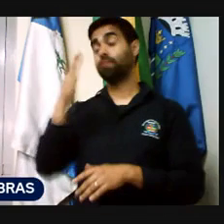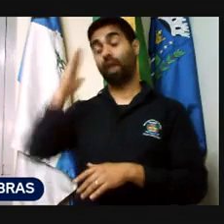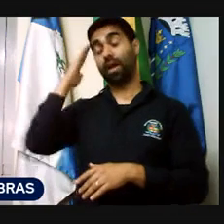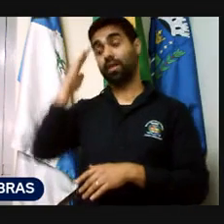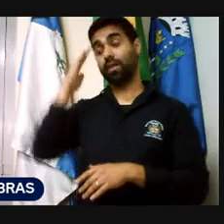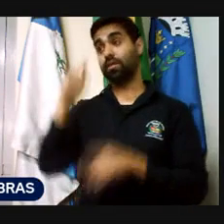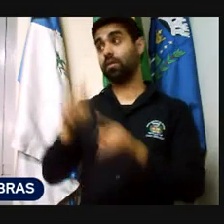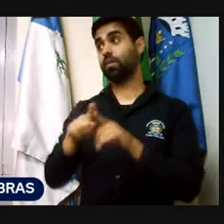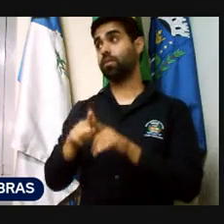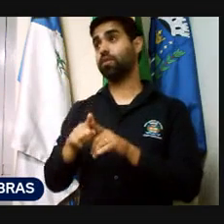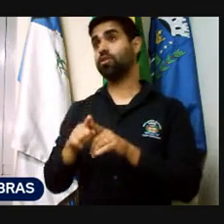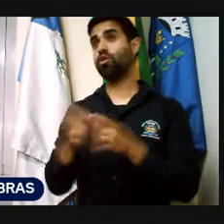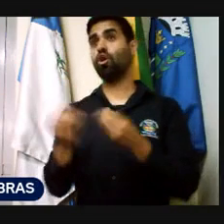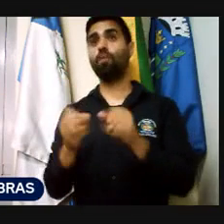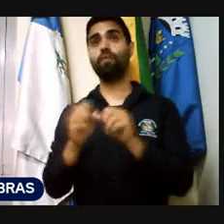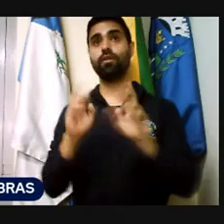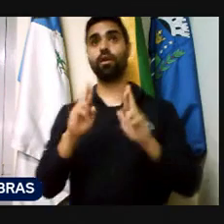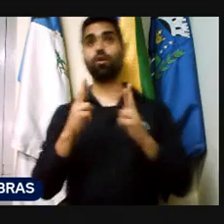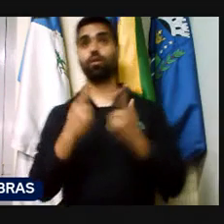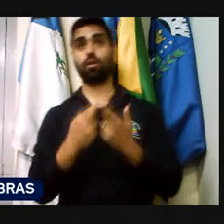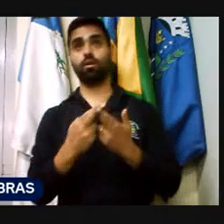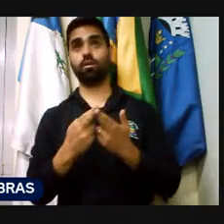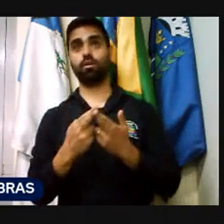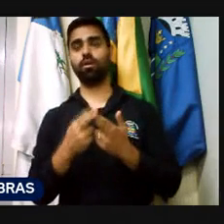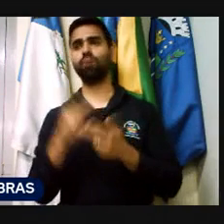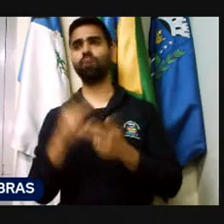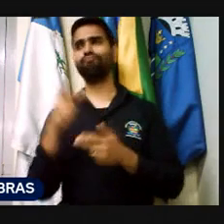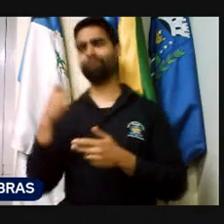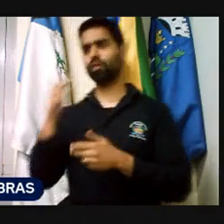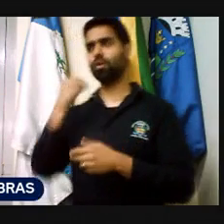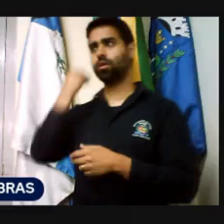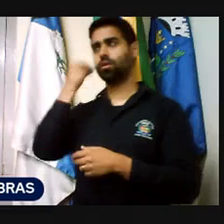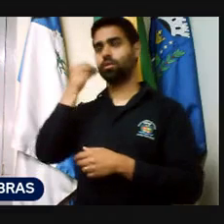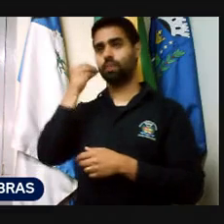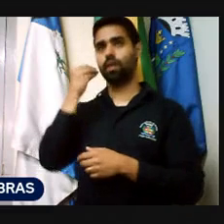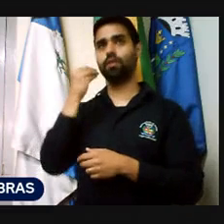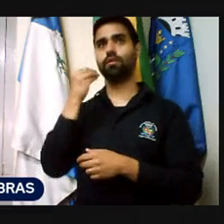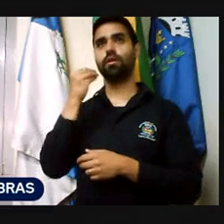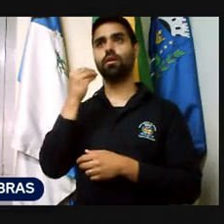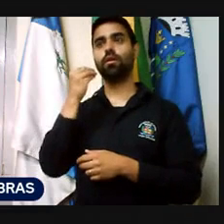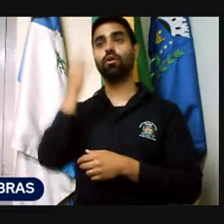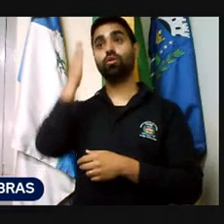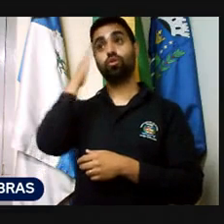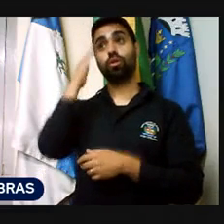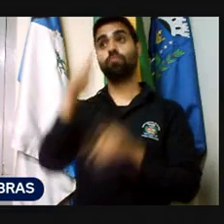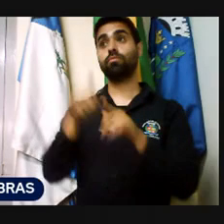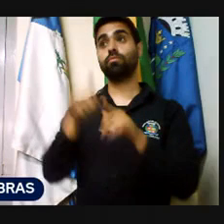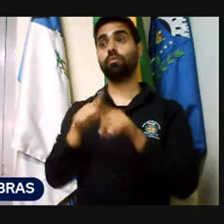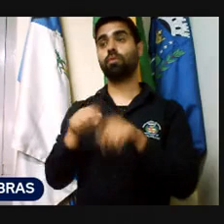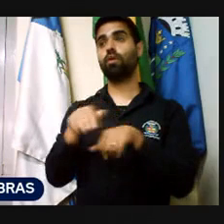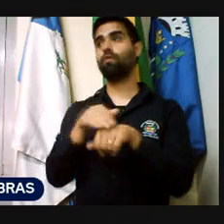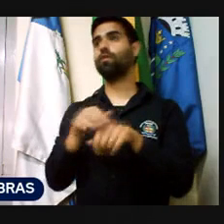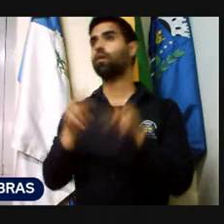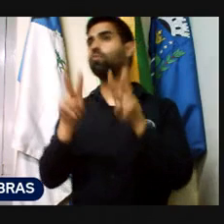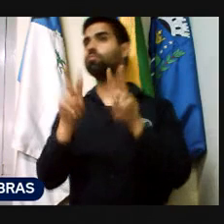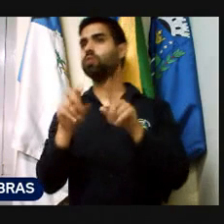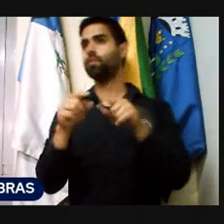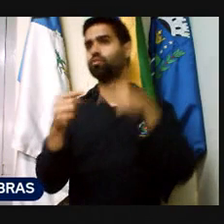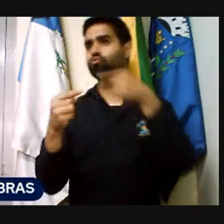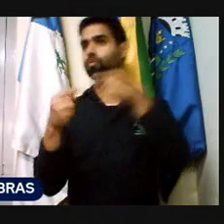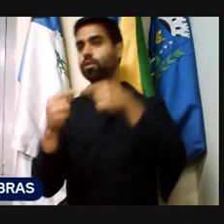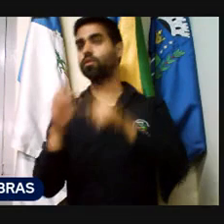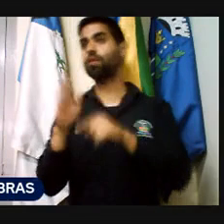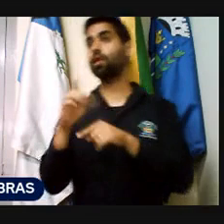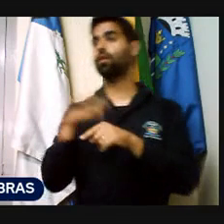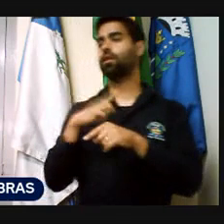vez conduzir a reunião com toda a sua experiência sobre pautar os assuntos de forma objetiva, e a gente já